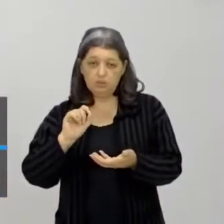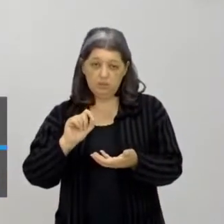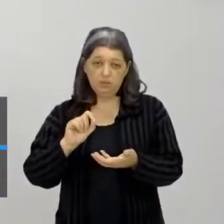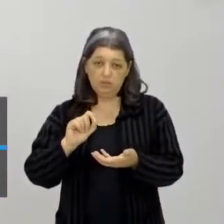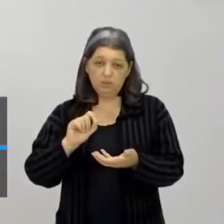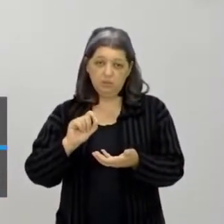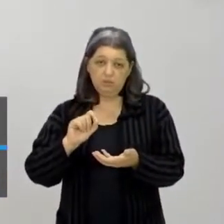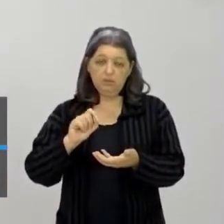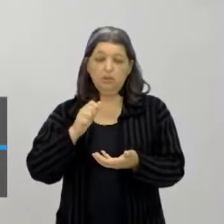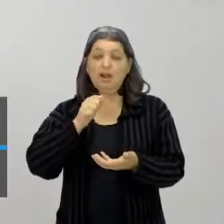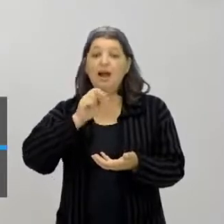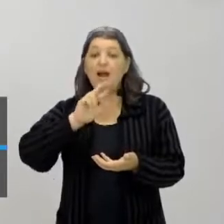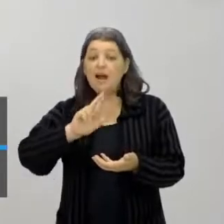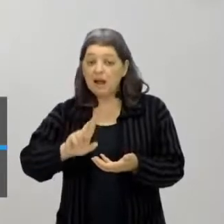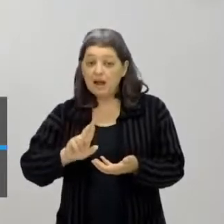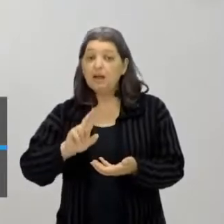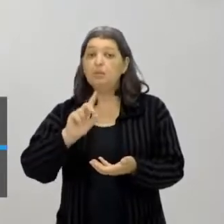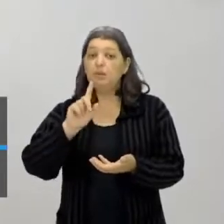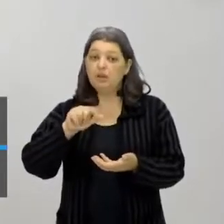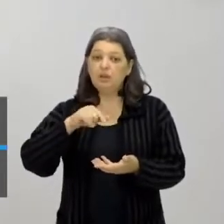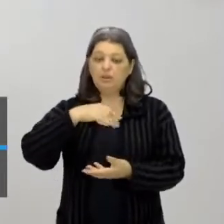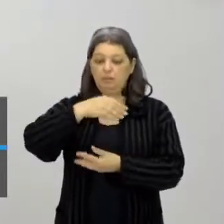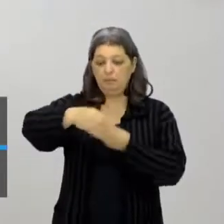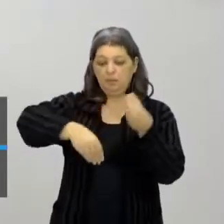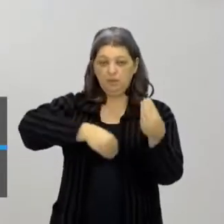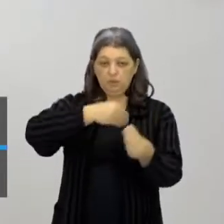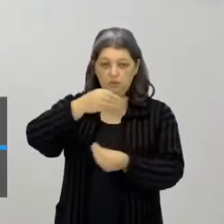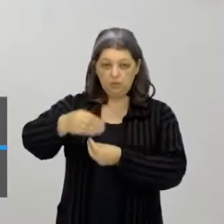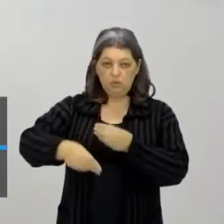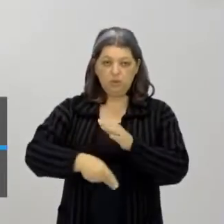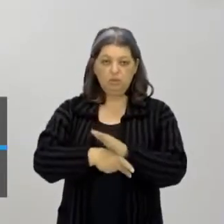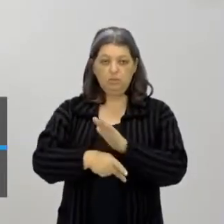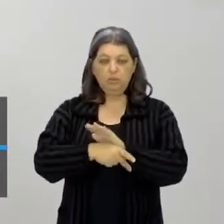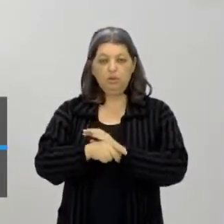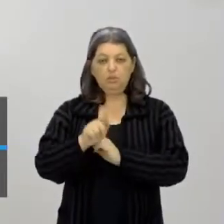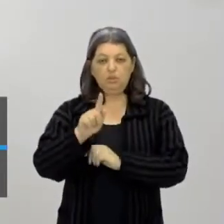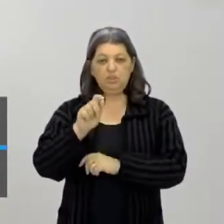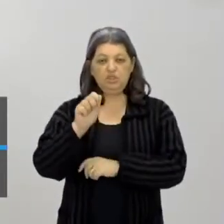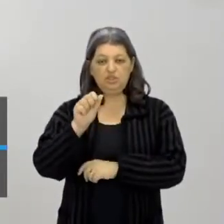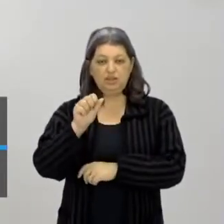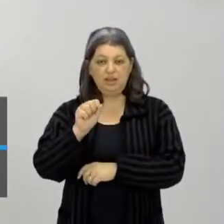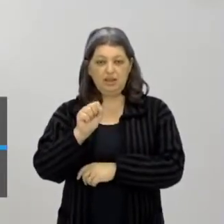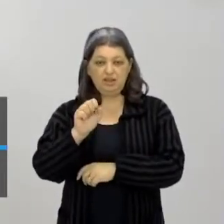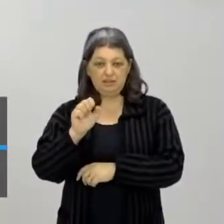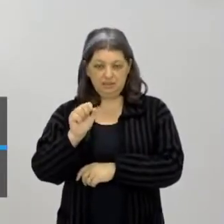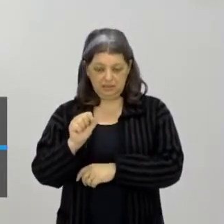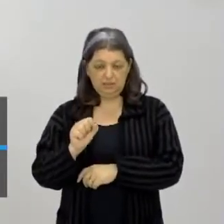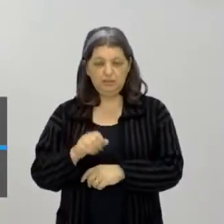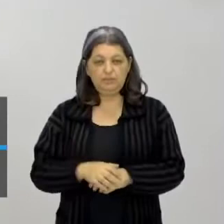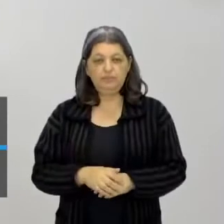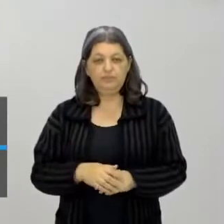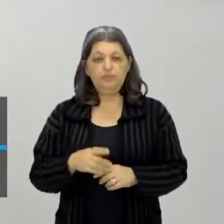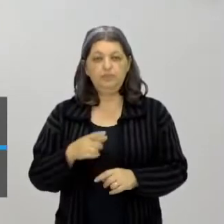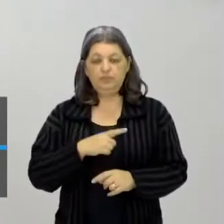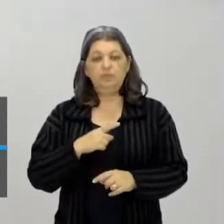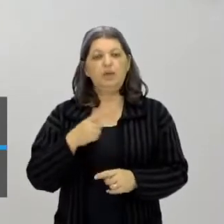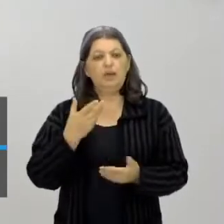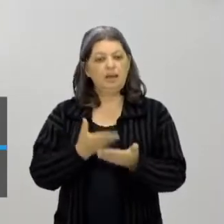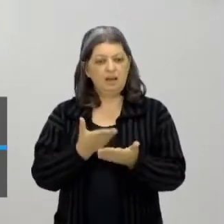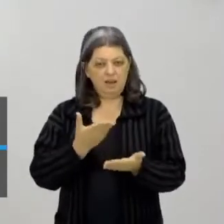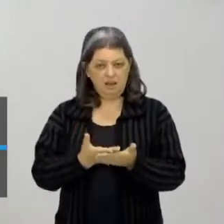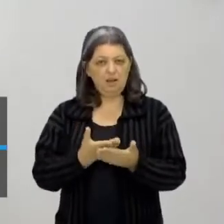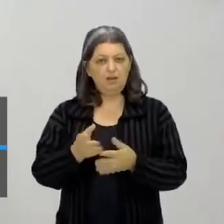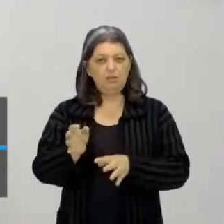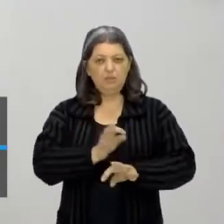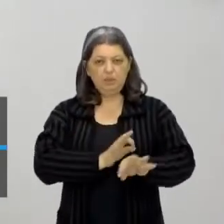atmosfera terrestre, tem o ar ali, mas o ar é uma mistura de gases, não é isso? Né? Inclusive, se você perder alguma aula aí, a gente tem aulas